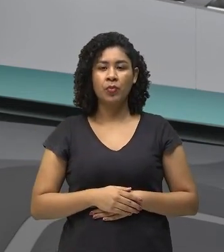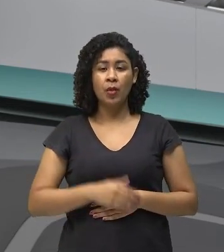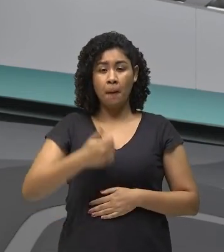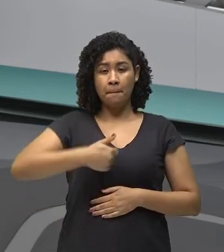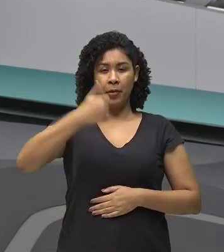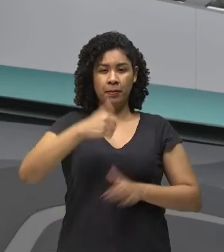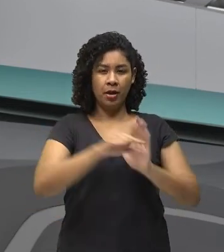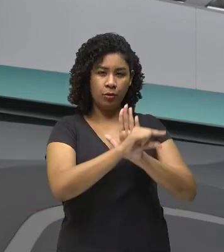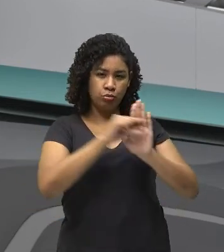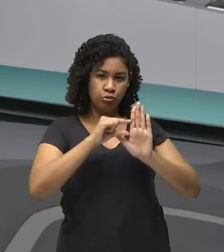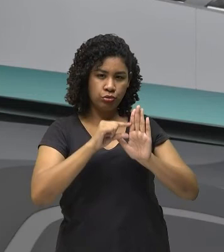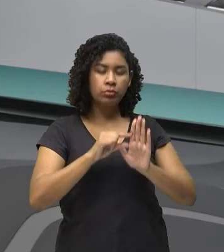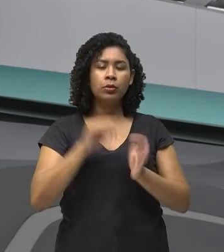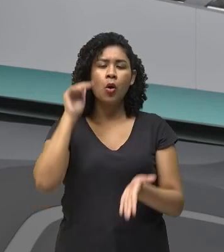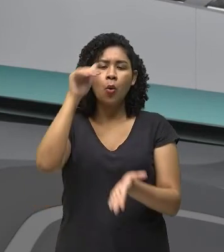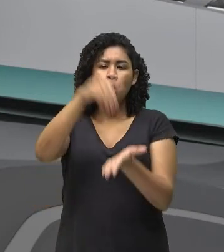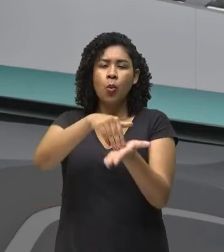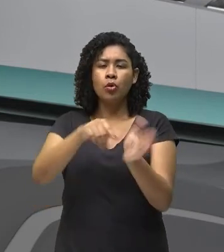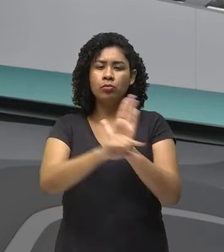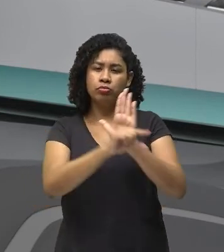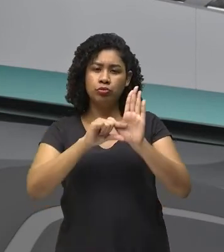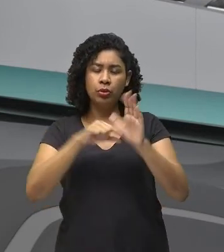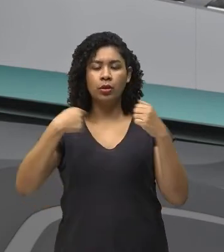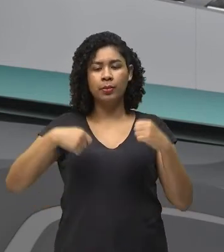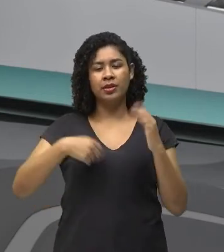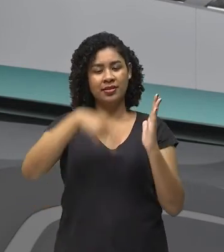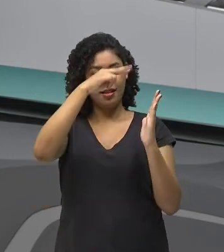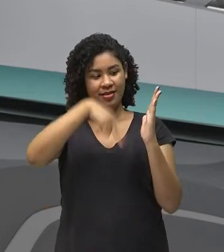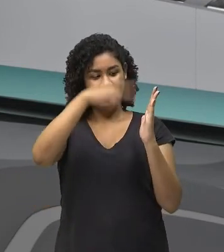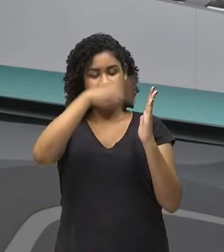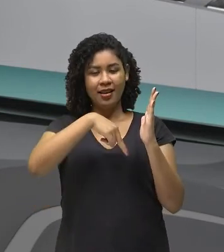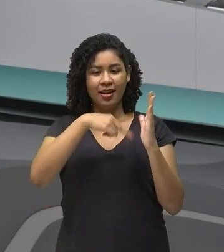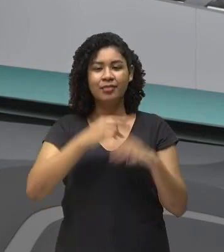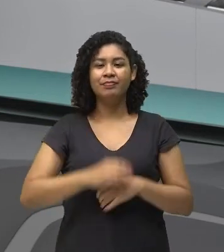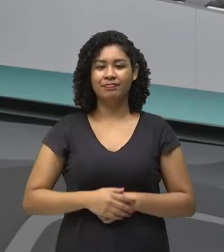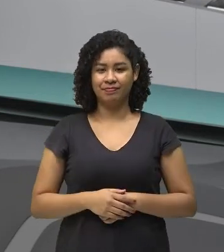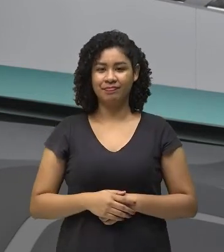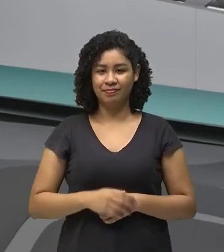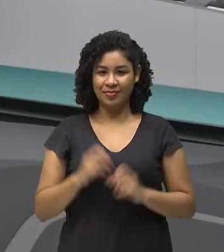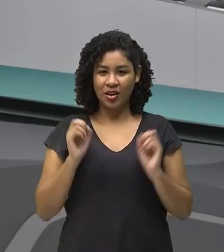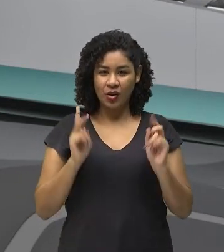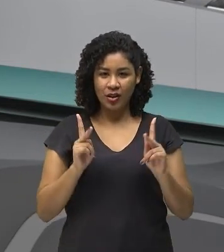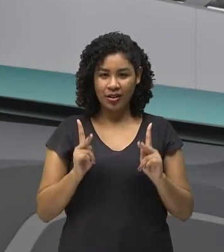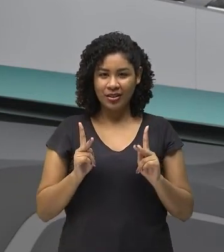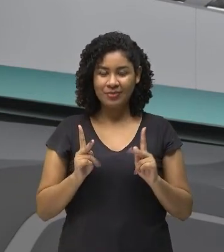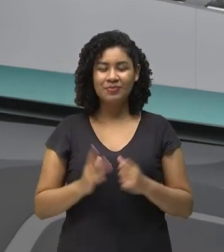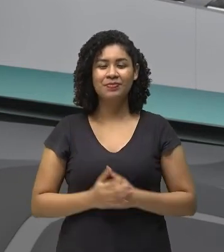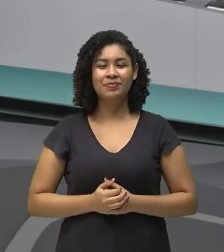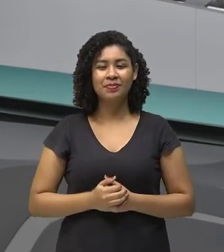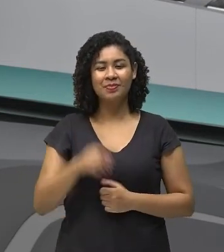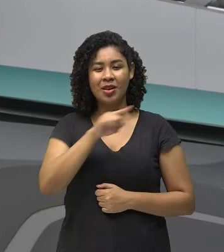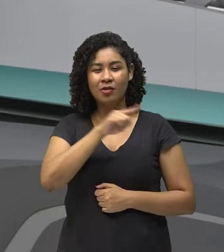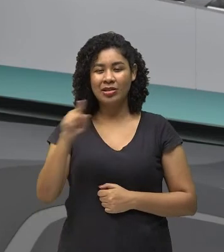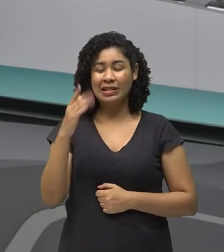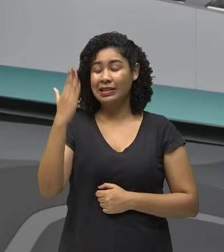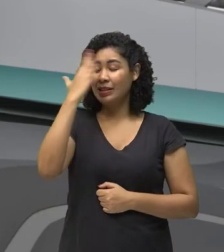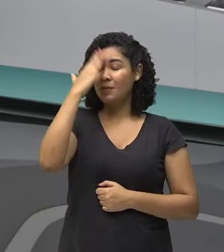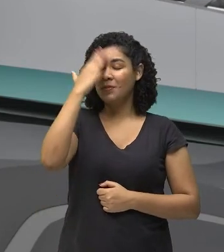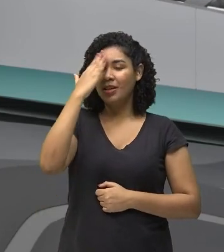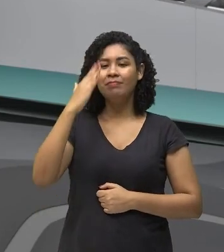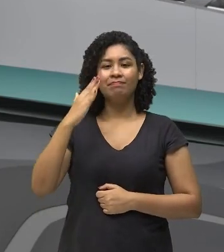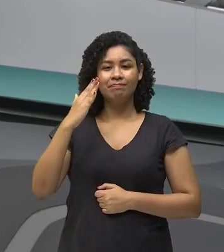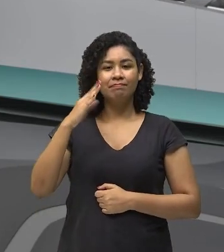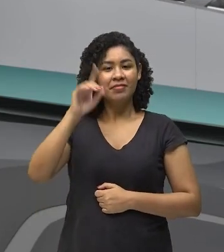Por quê, Titi? Eu quero só saber a ideia principal, não quero ficar lendo. É só para você reforçar, para ter certeza que é aquela ideia que ele